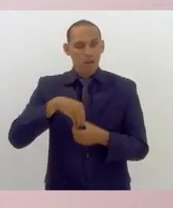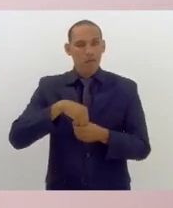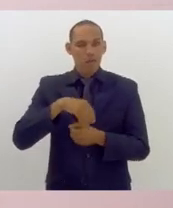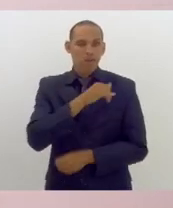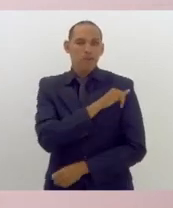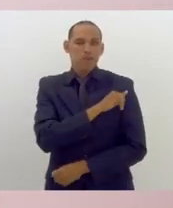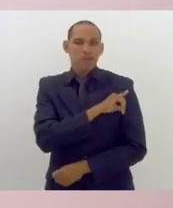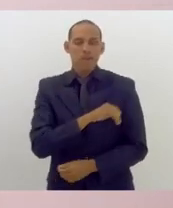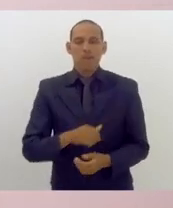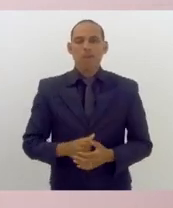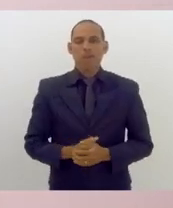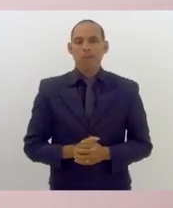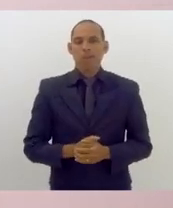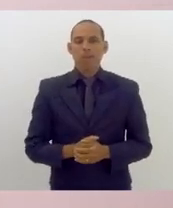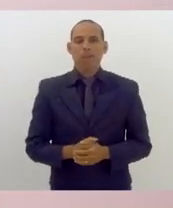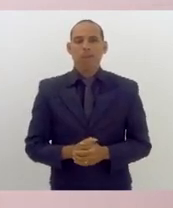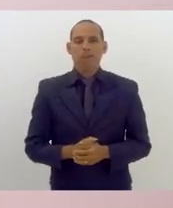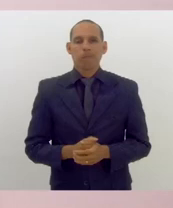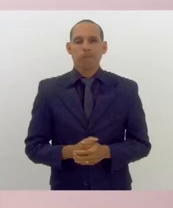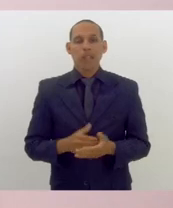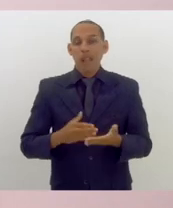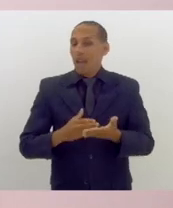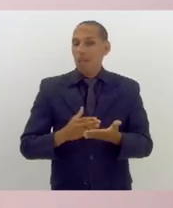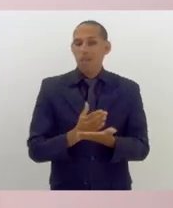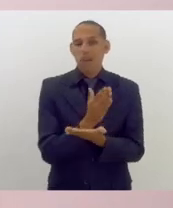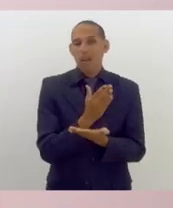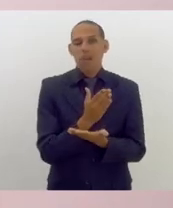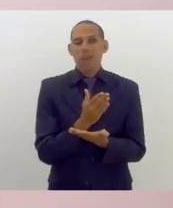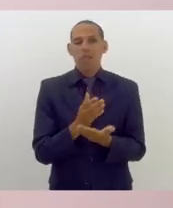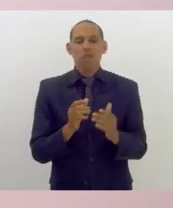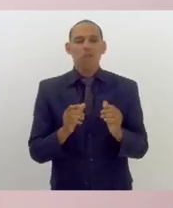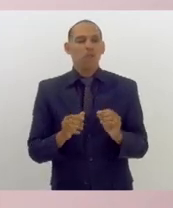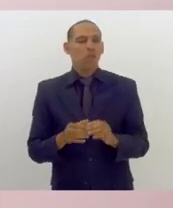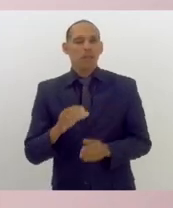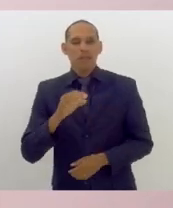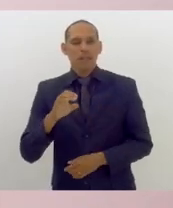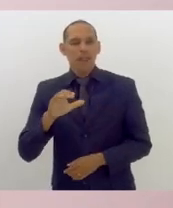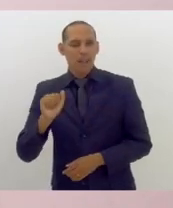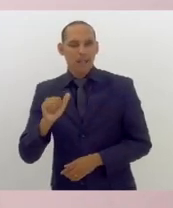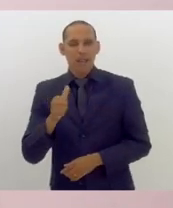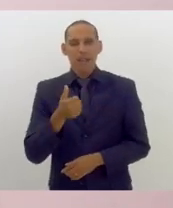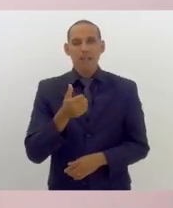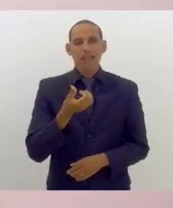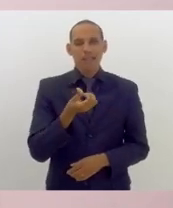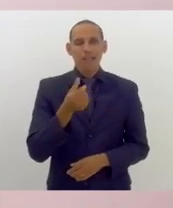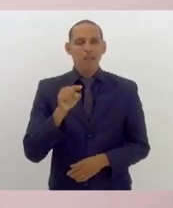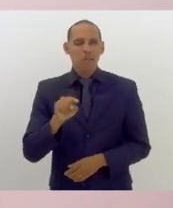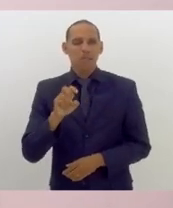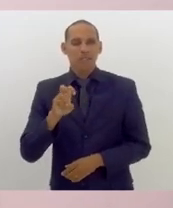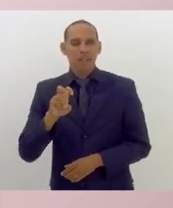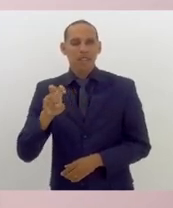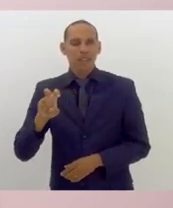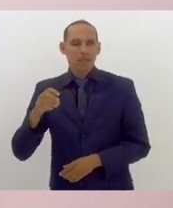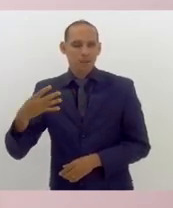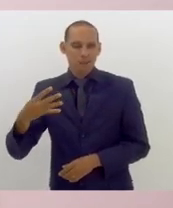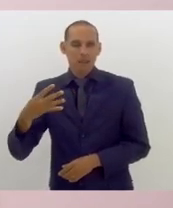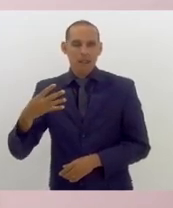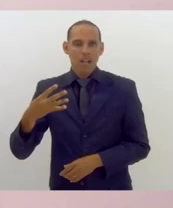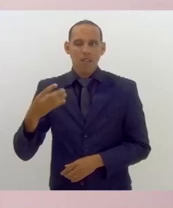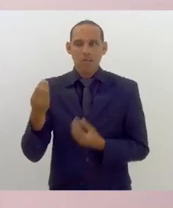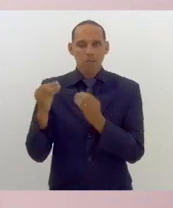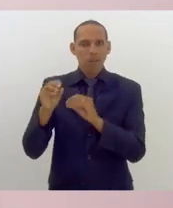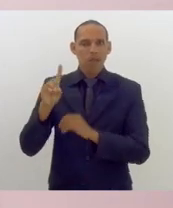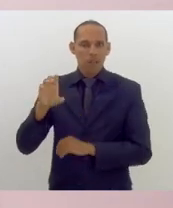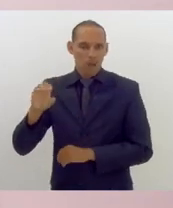Janeiro aprovou a deliberação seca número 6.554 de 22 publicada no Diário